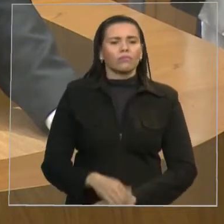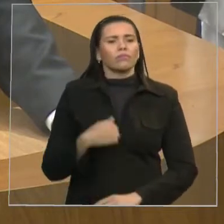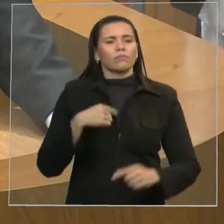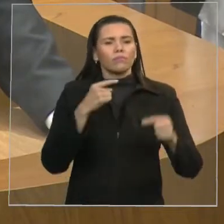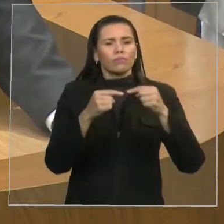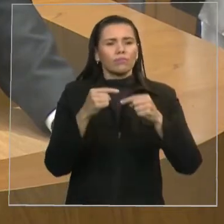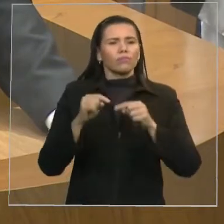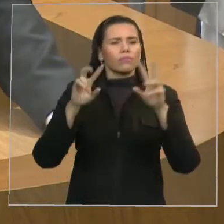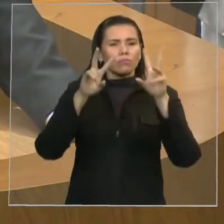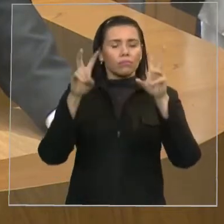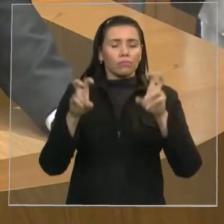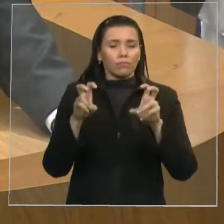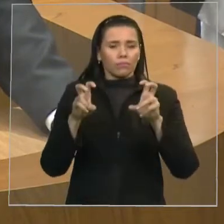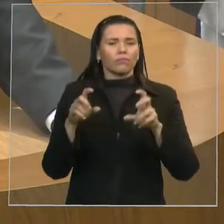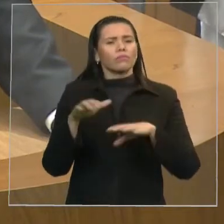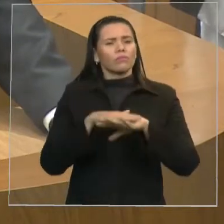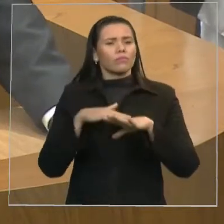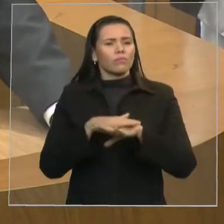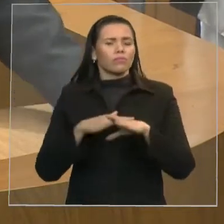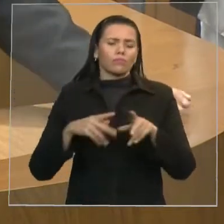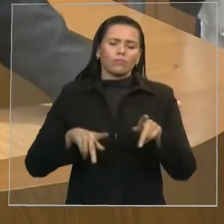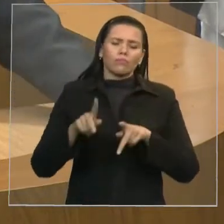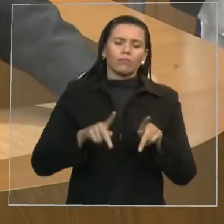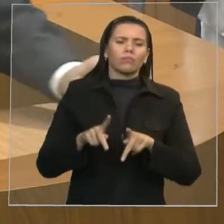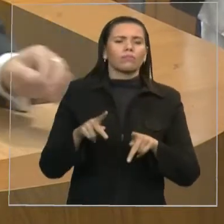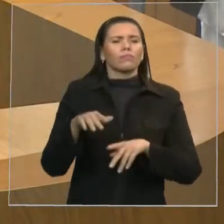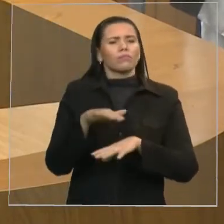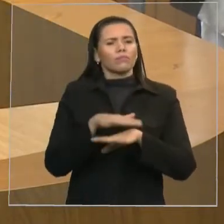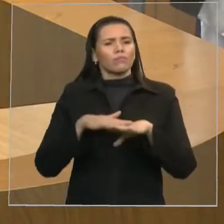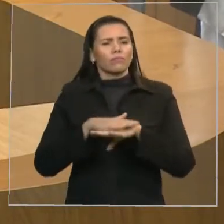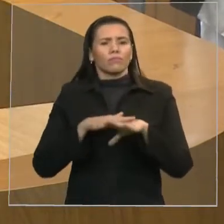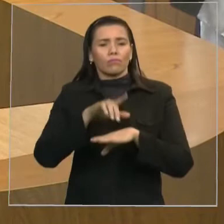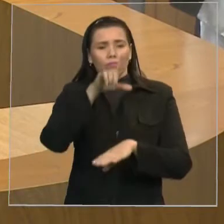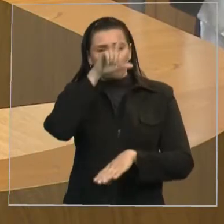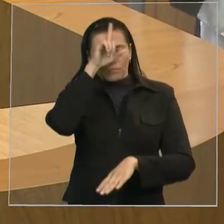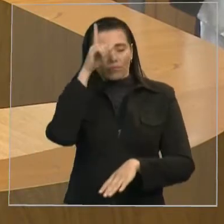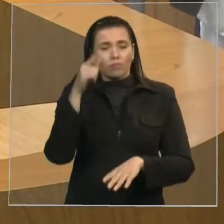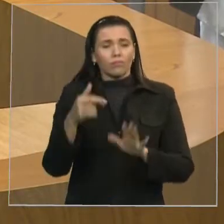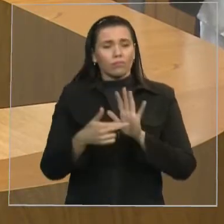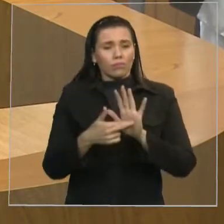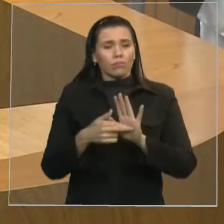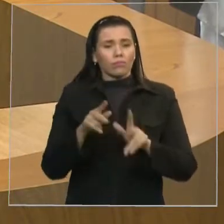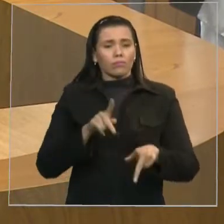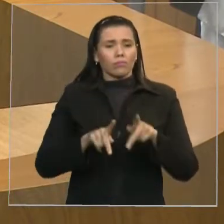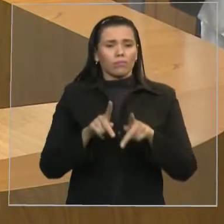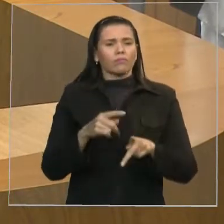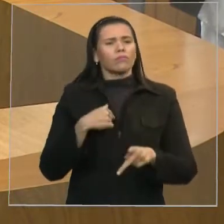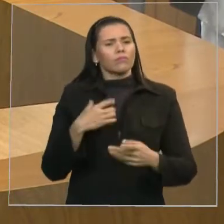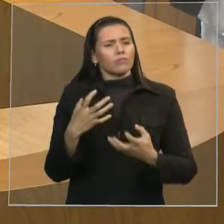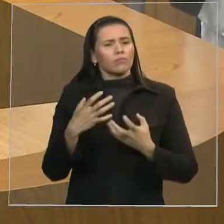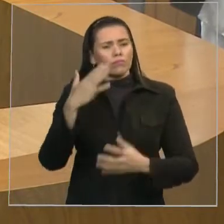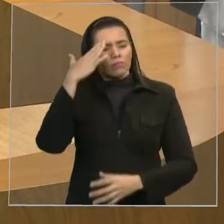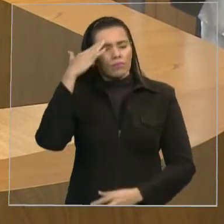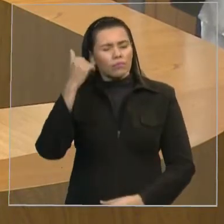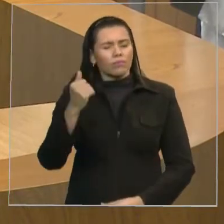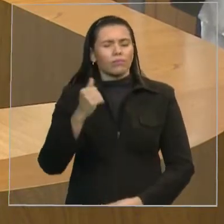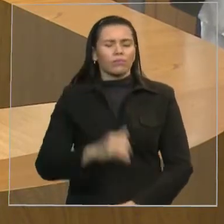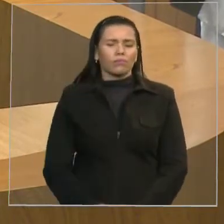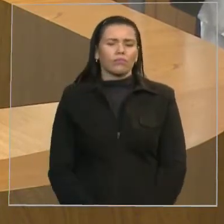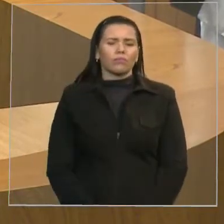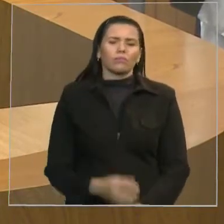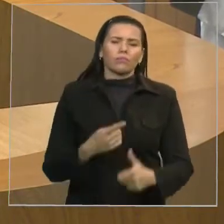discussão com a população, com as lideranças que estavam lá, no sentido de saber os transtornos